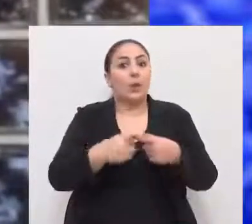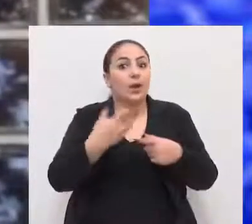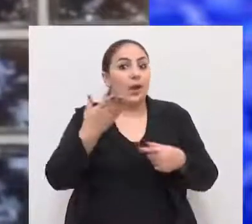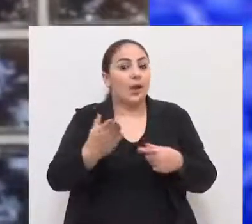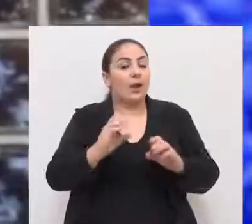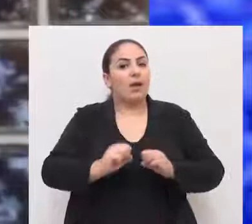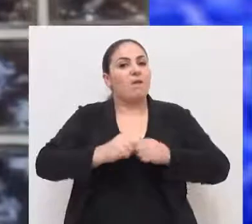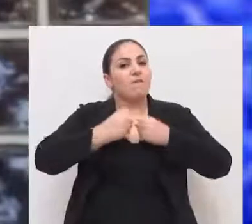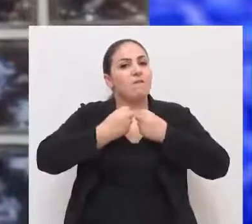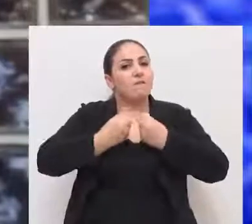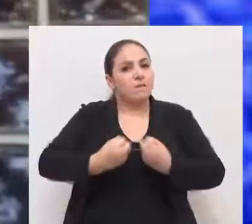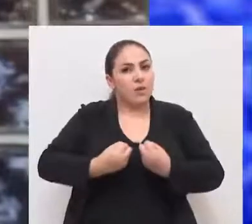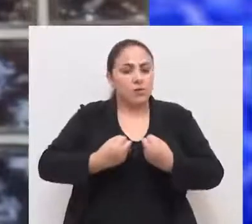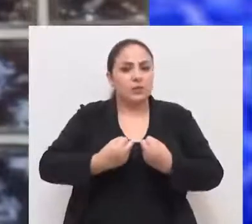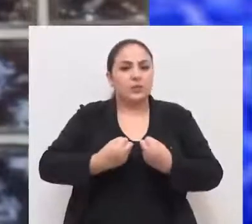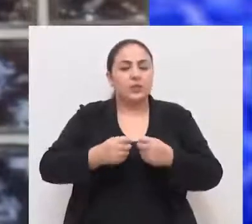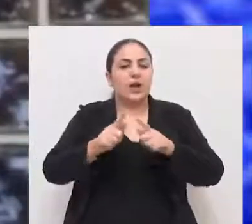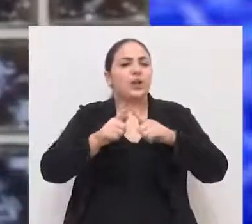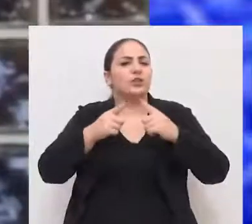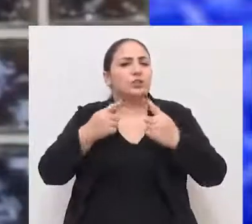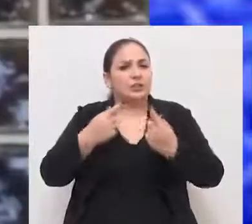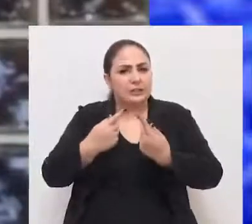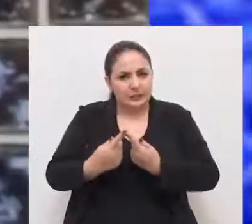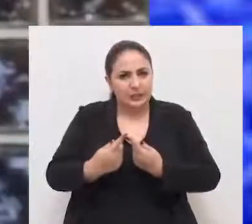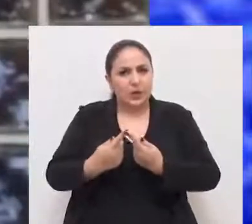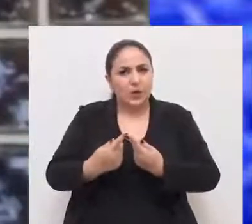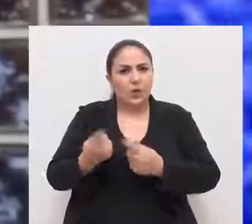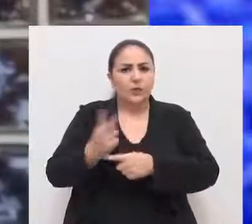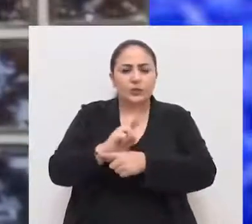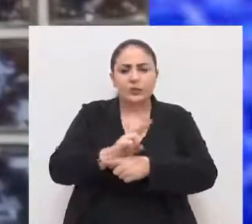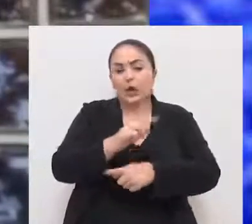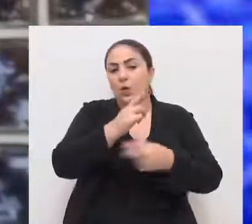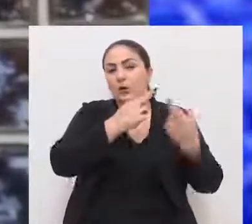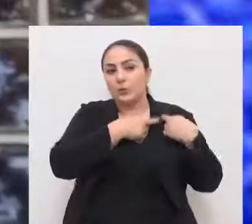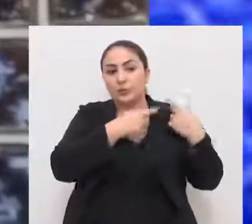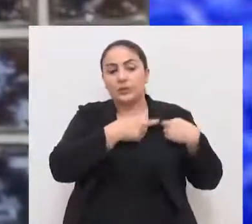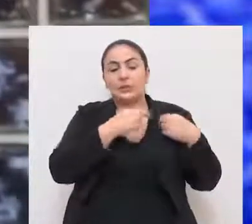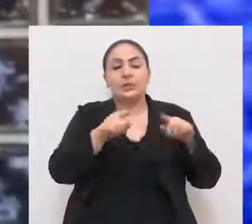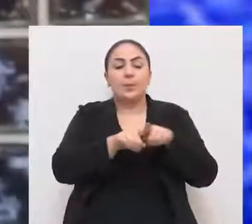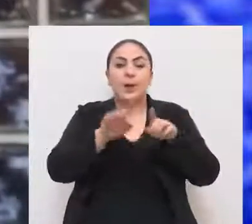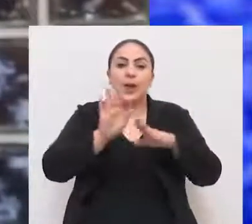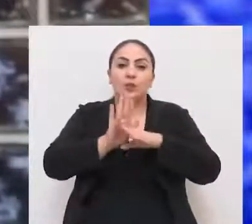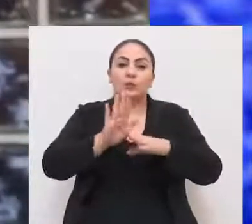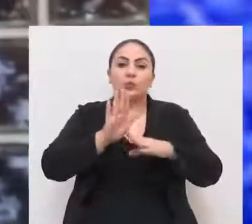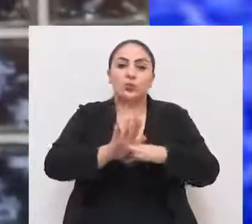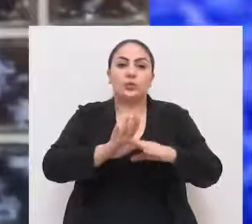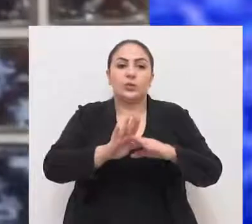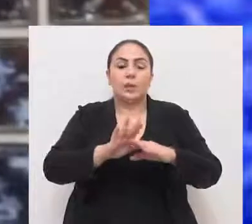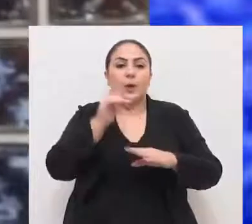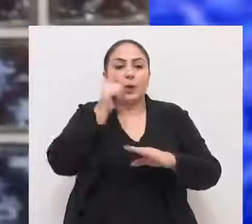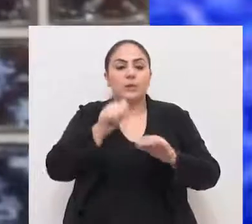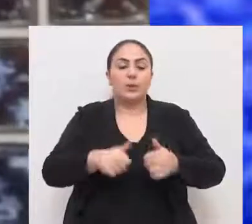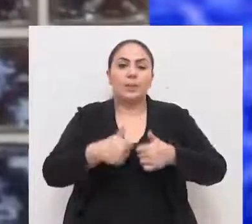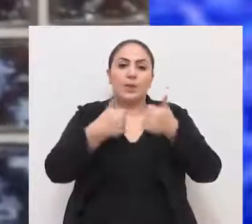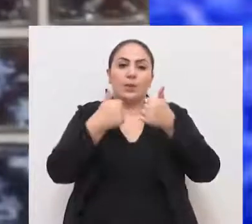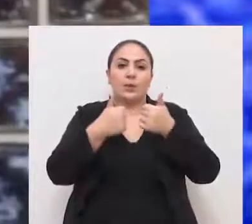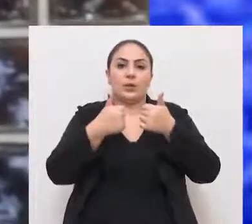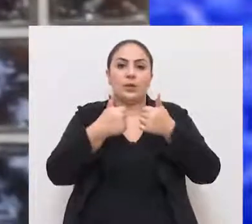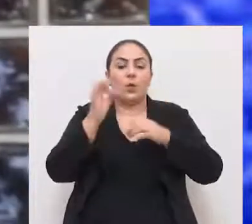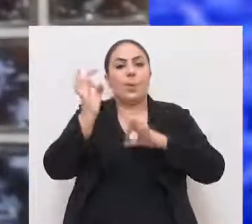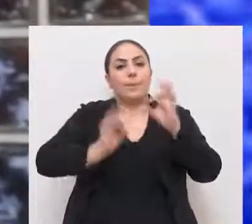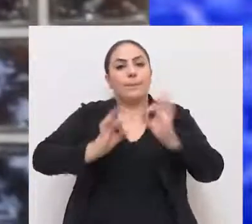ela reforça a gestão fiscal responsável e contribui para aprimorar